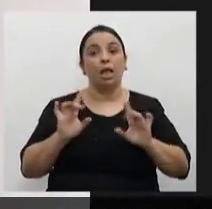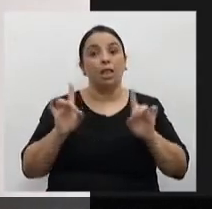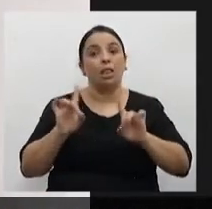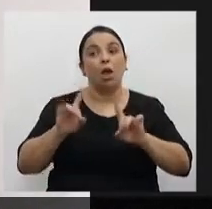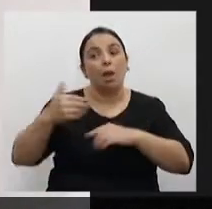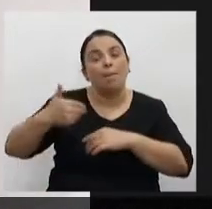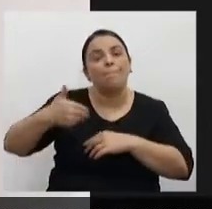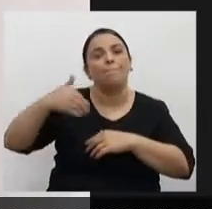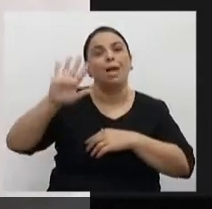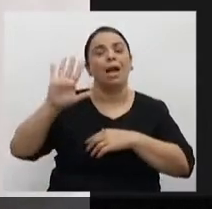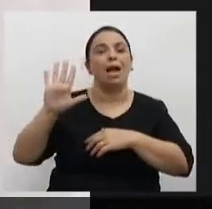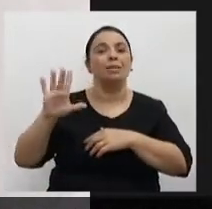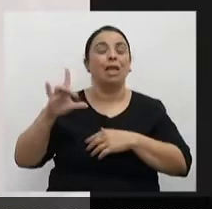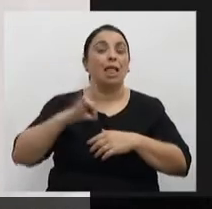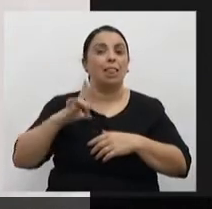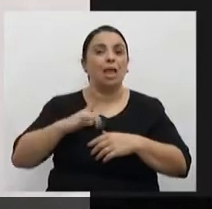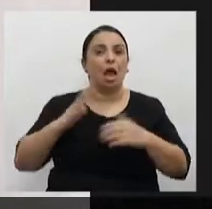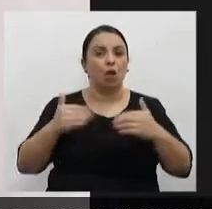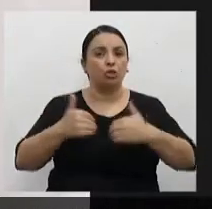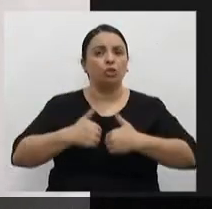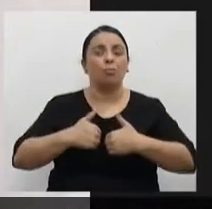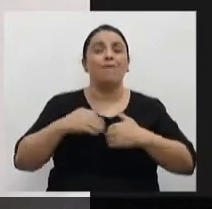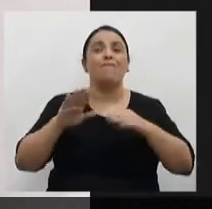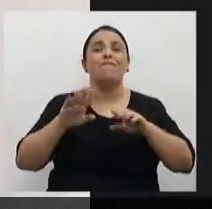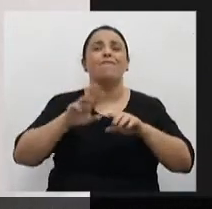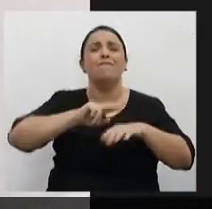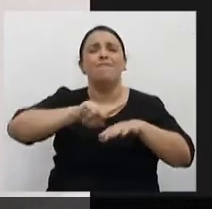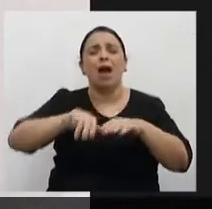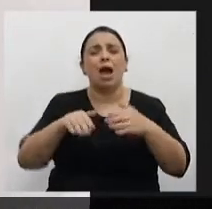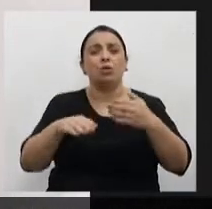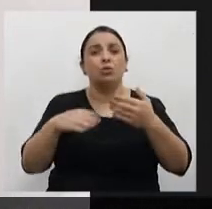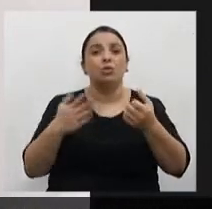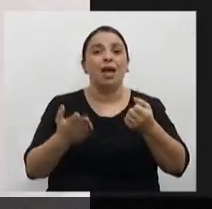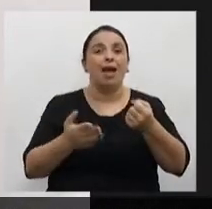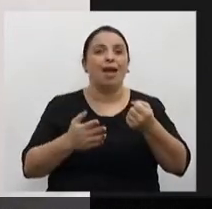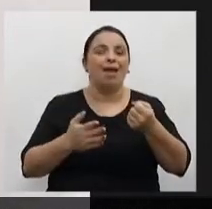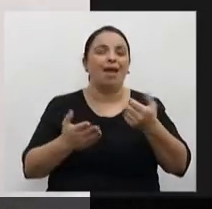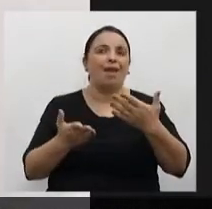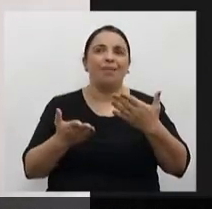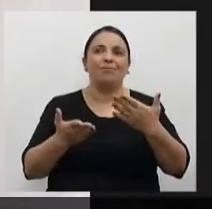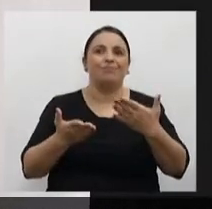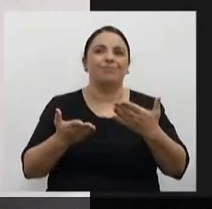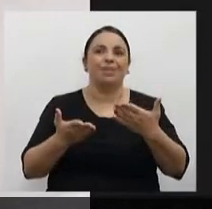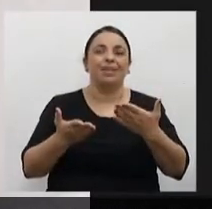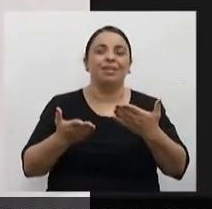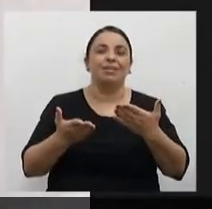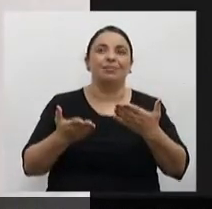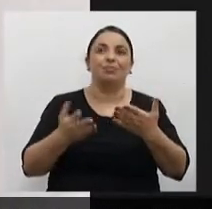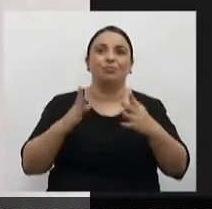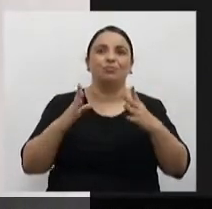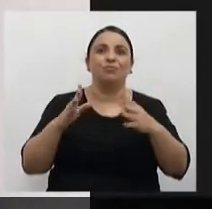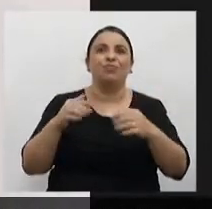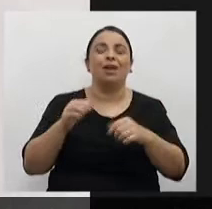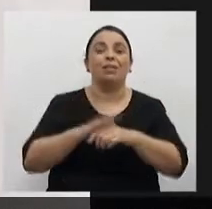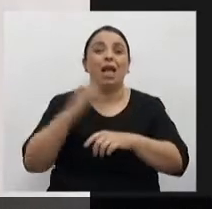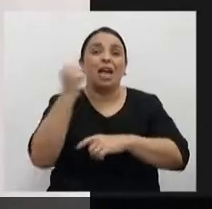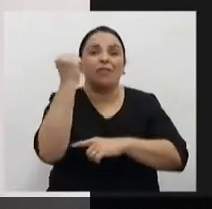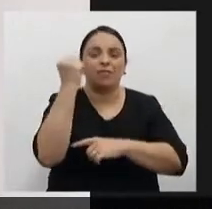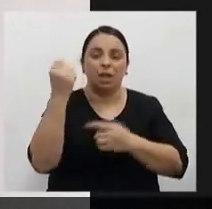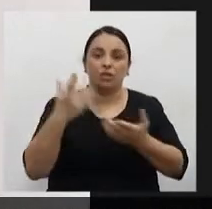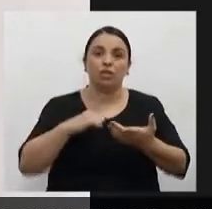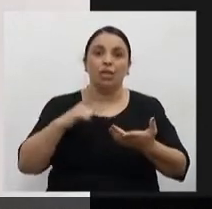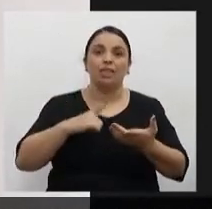que vai desde o grau leve, onde a pessoa vai ter, ela nasce, o indivíduo, ele nasce autista e ele vai chegar à fase